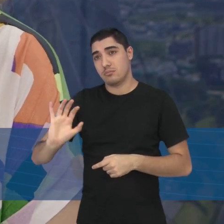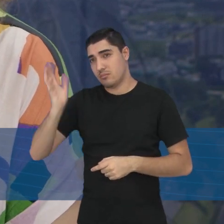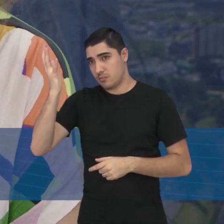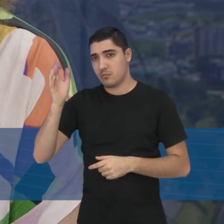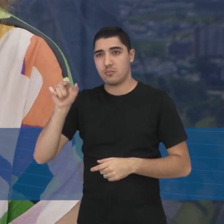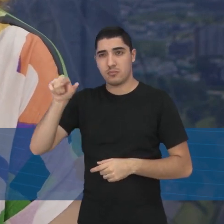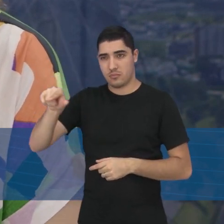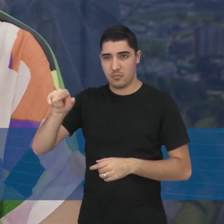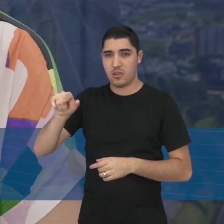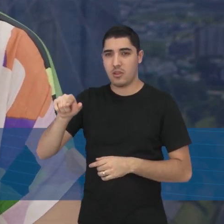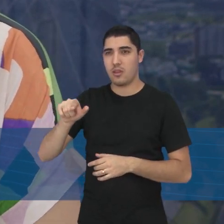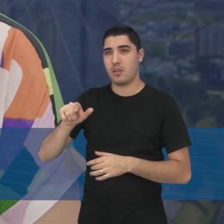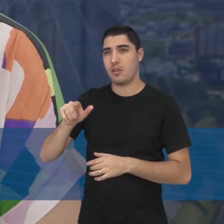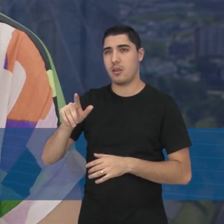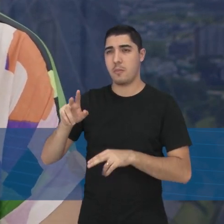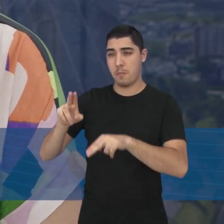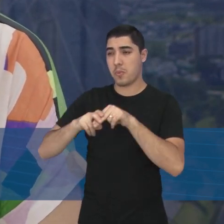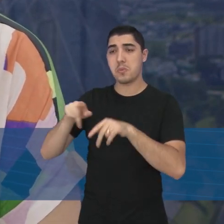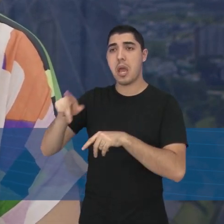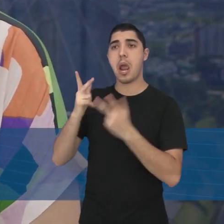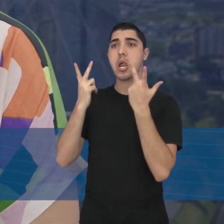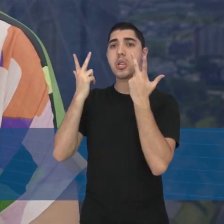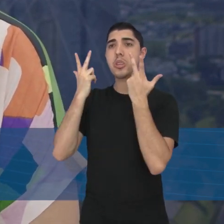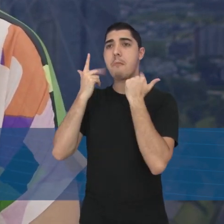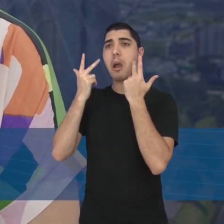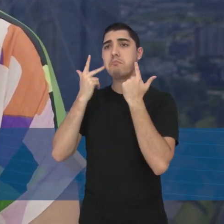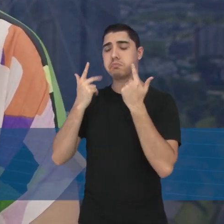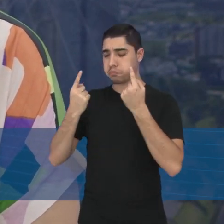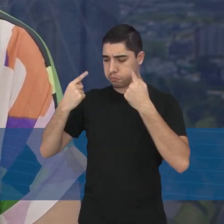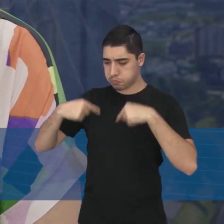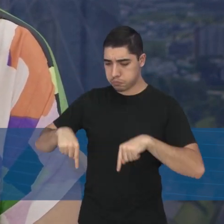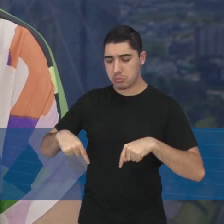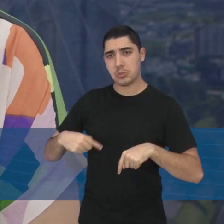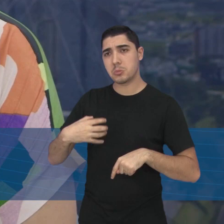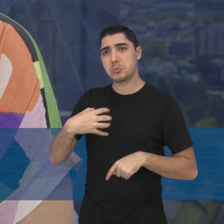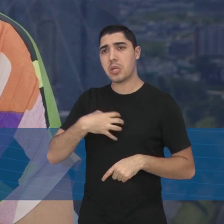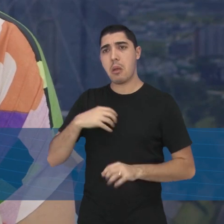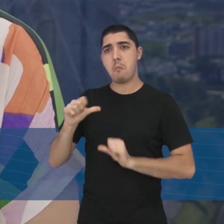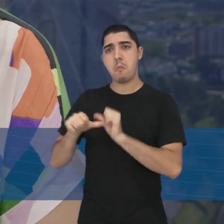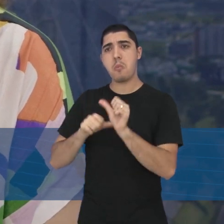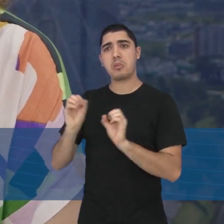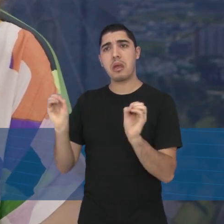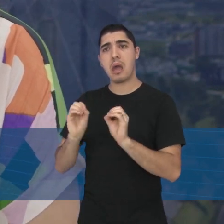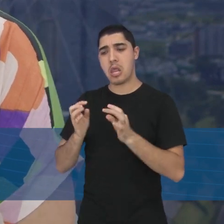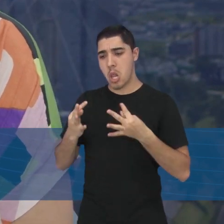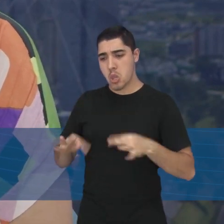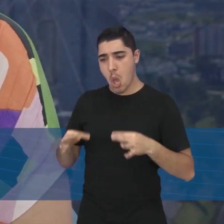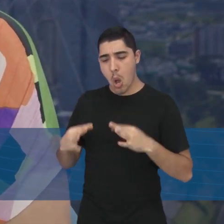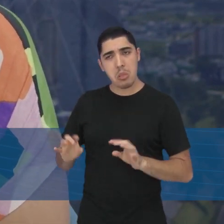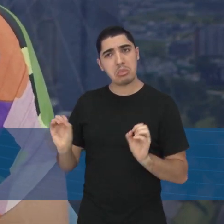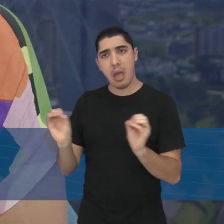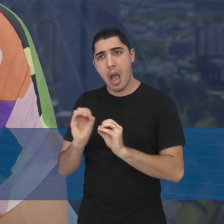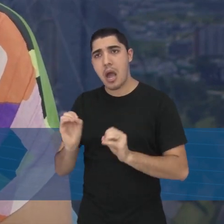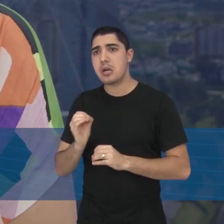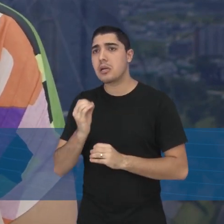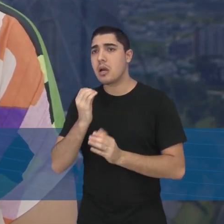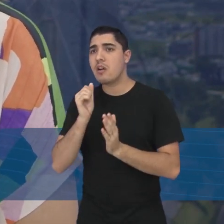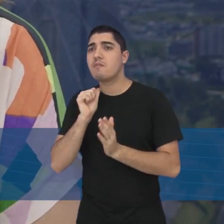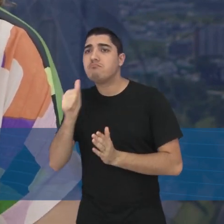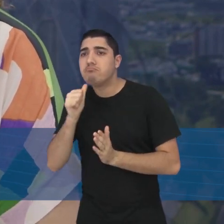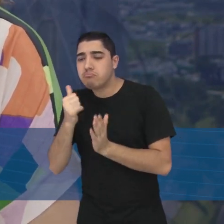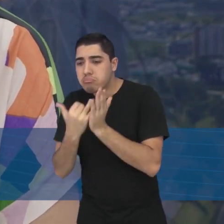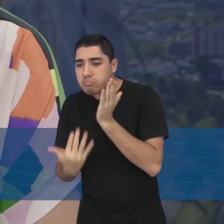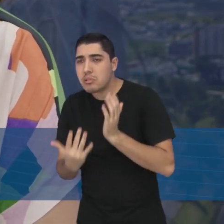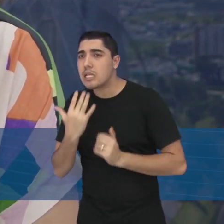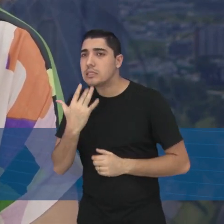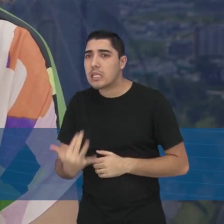essa paciente está totalmente assintomática, ou seja, não tem alteração, não tem dor, o sangramento menstrual dela está padrão, do jeito